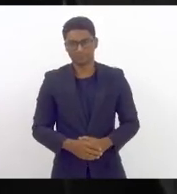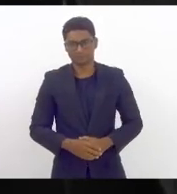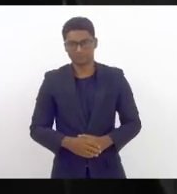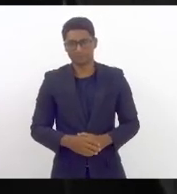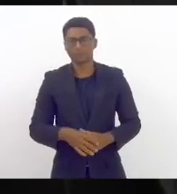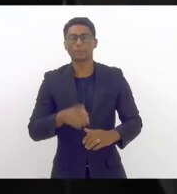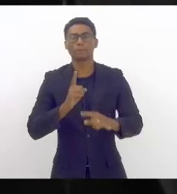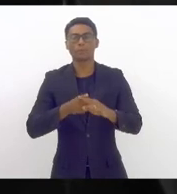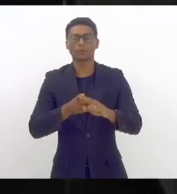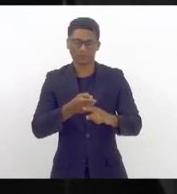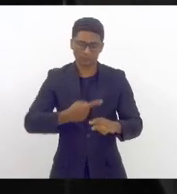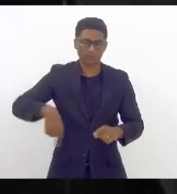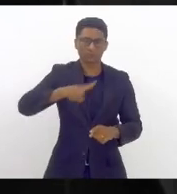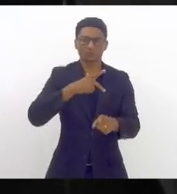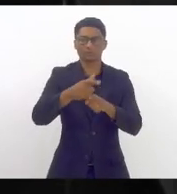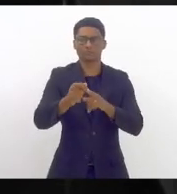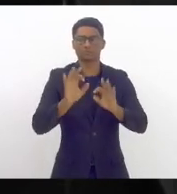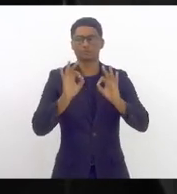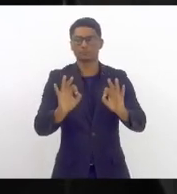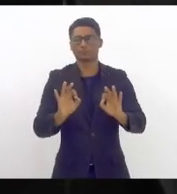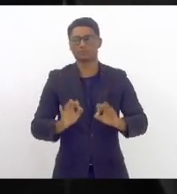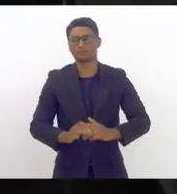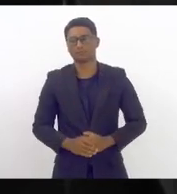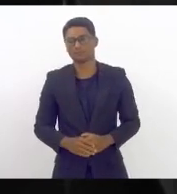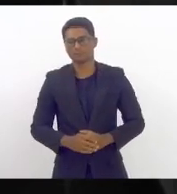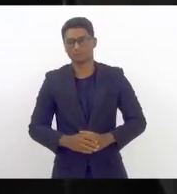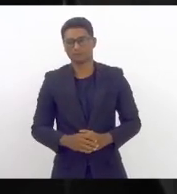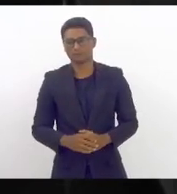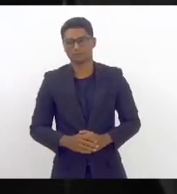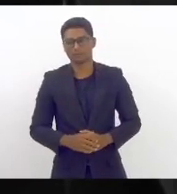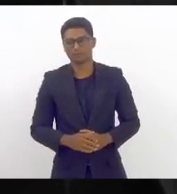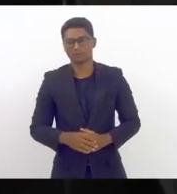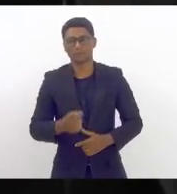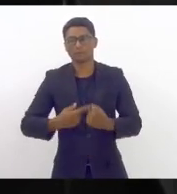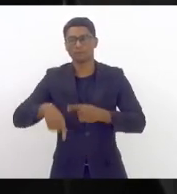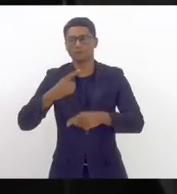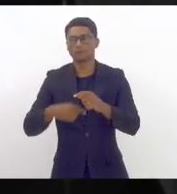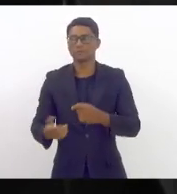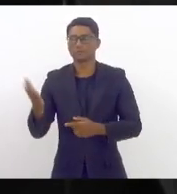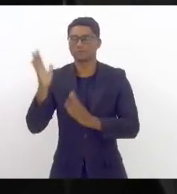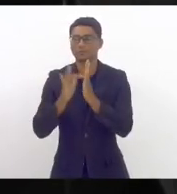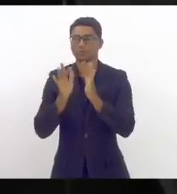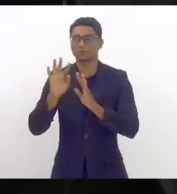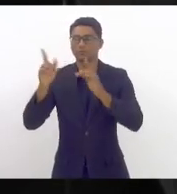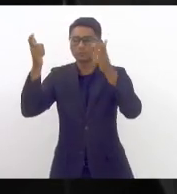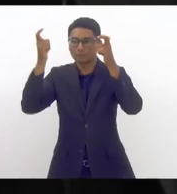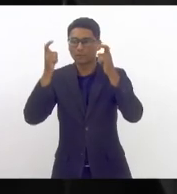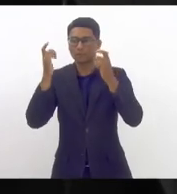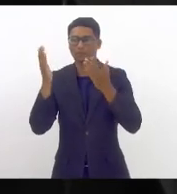pois nós Venceremos e viva Cristo Rei